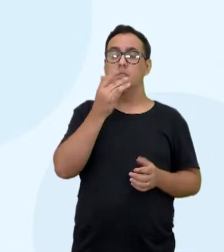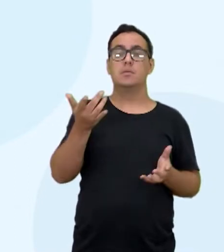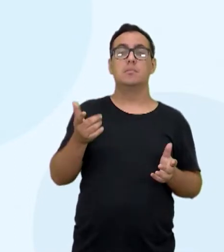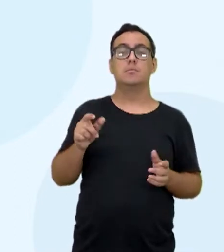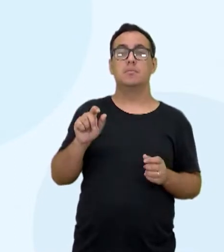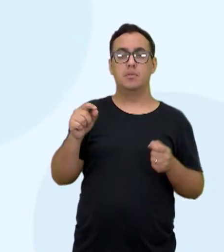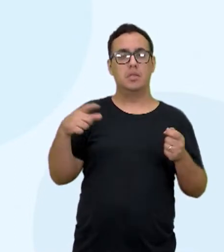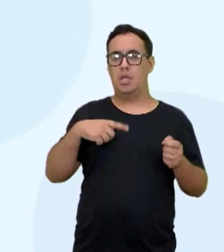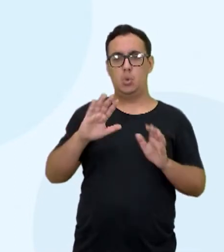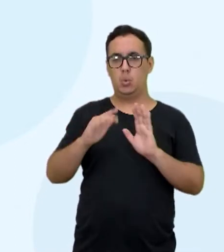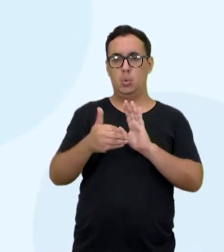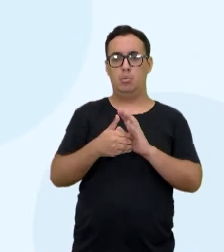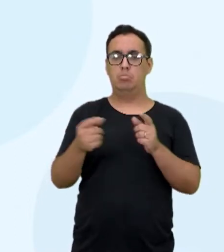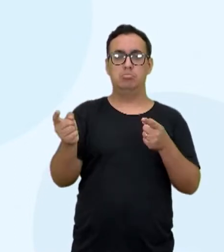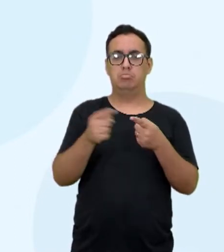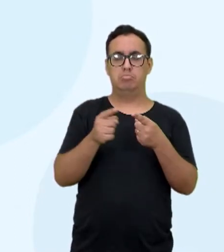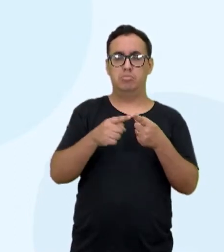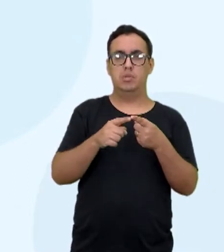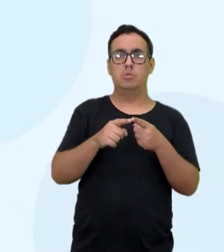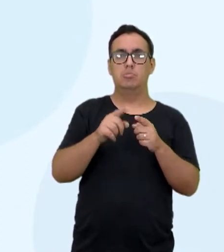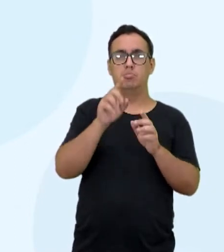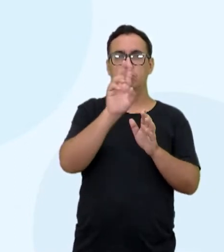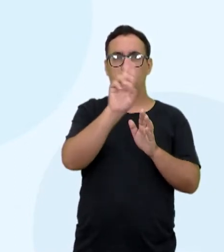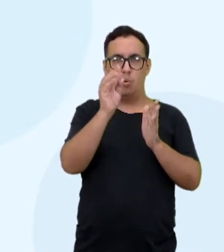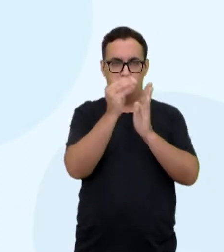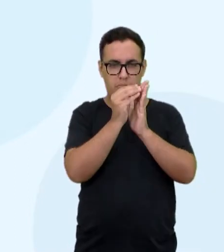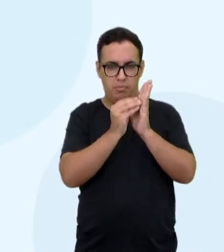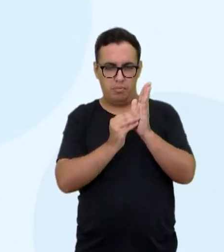pessoas fazem isso, hein? Classificar,